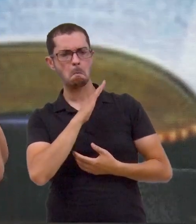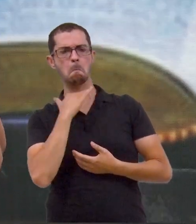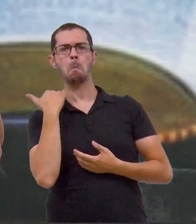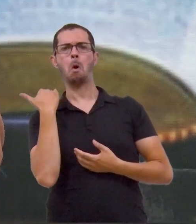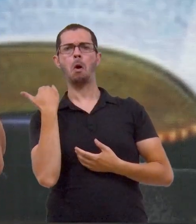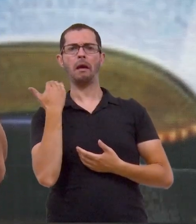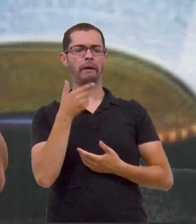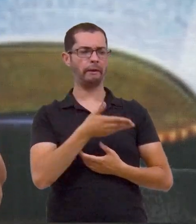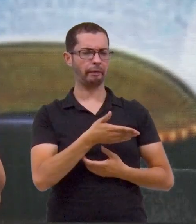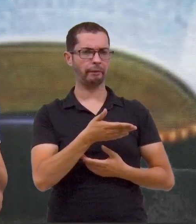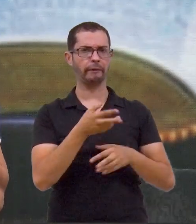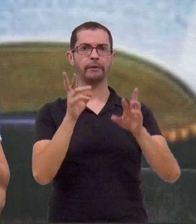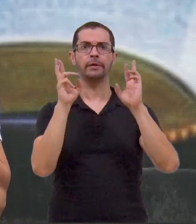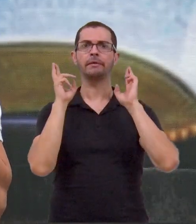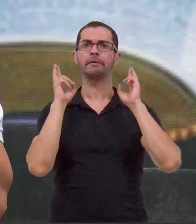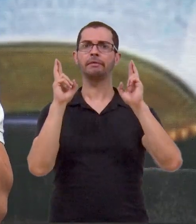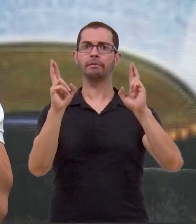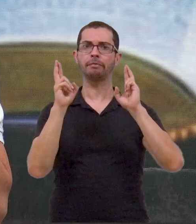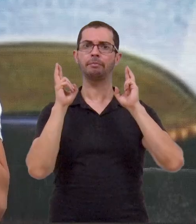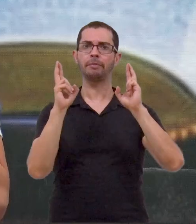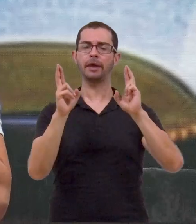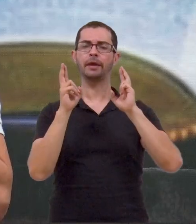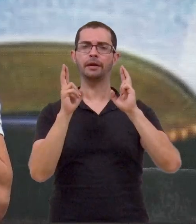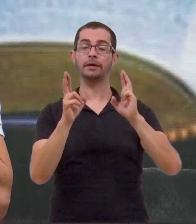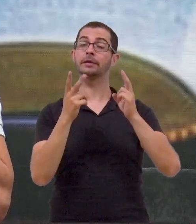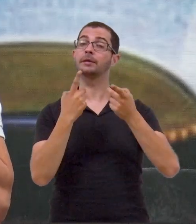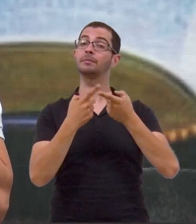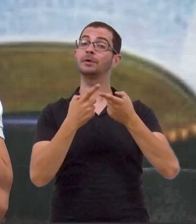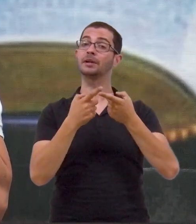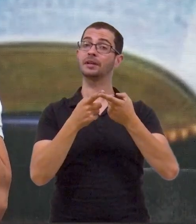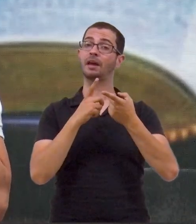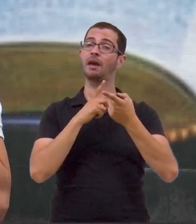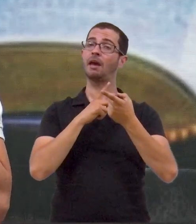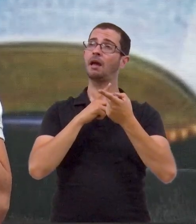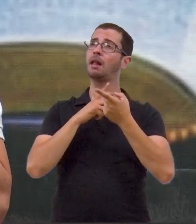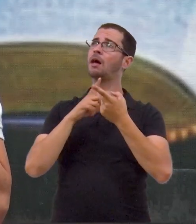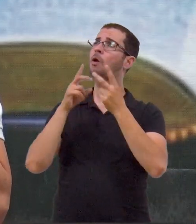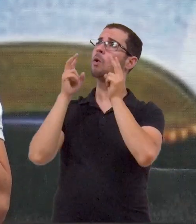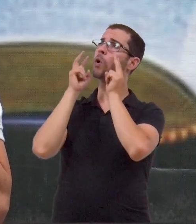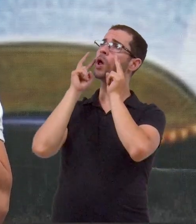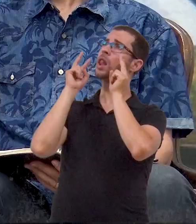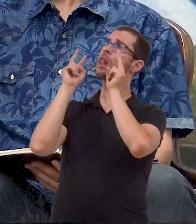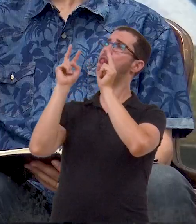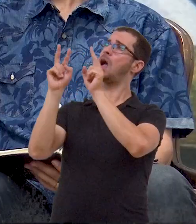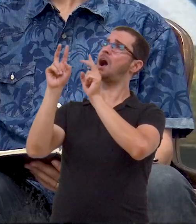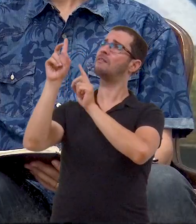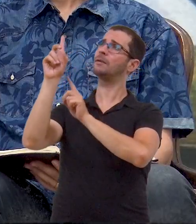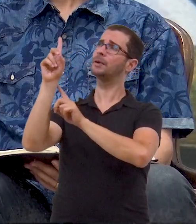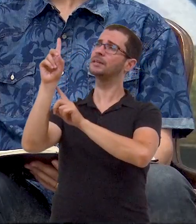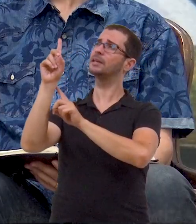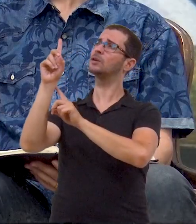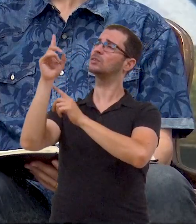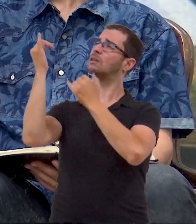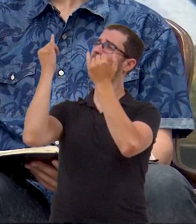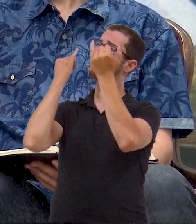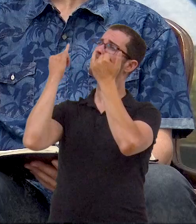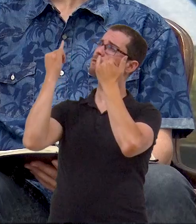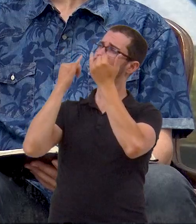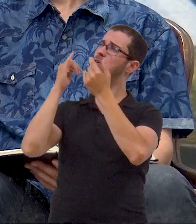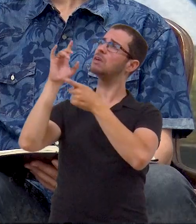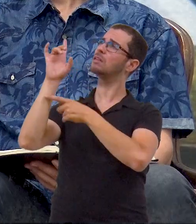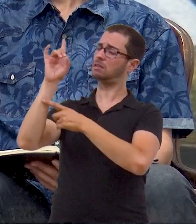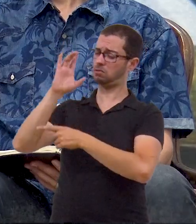essa esperança? Porque ela ouvia o Senhor, ela olhava no Senhor e ela confiava no